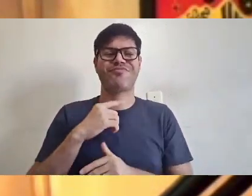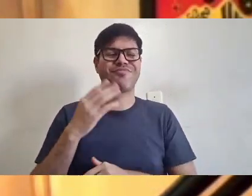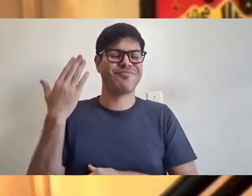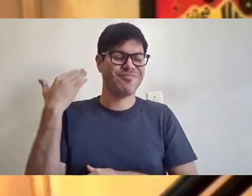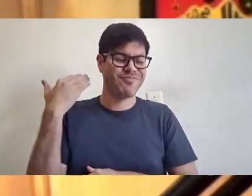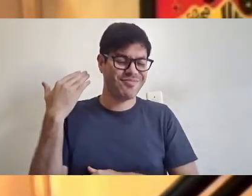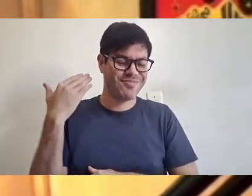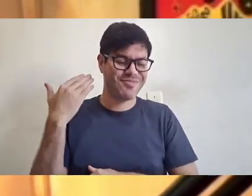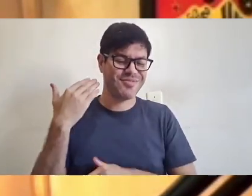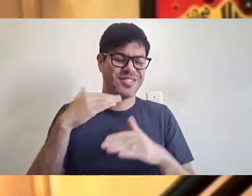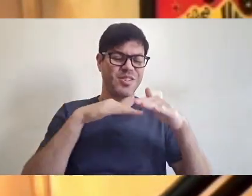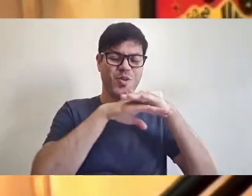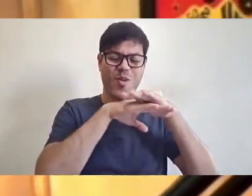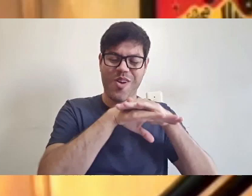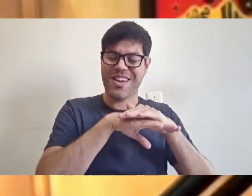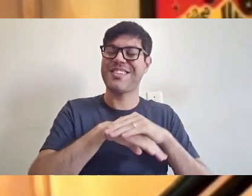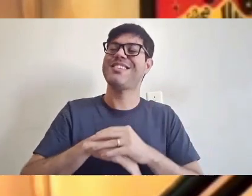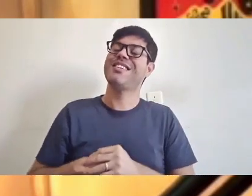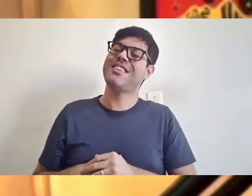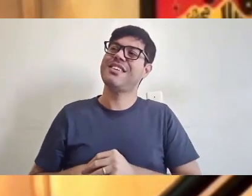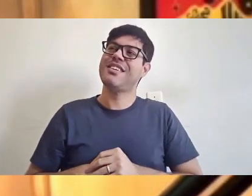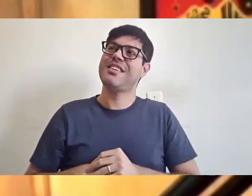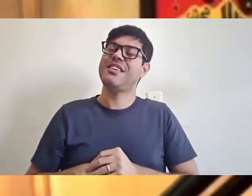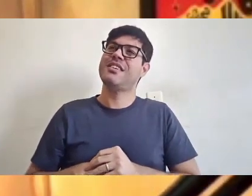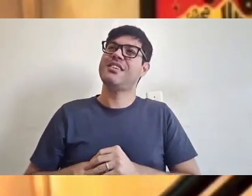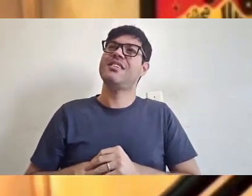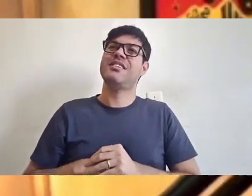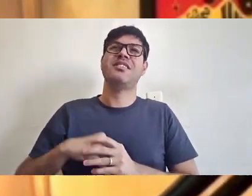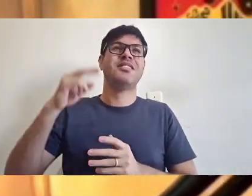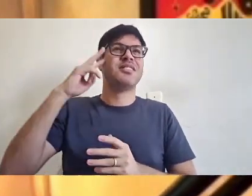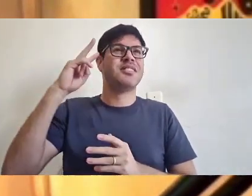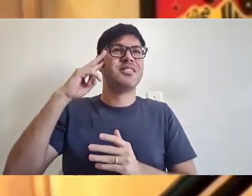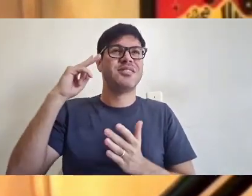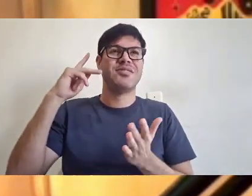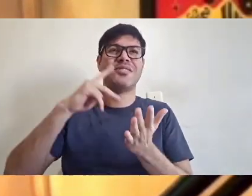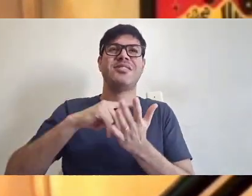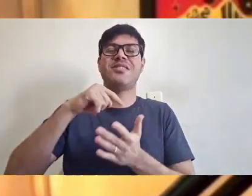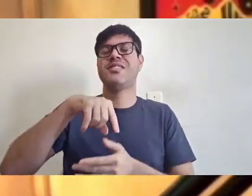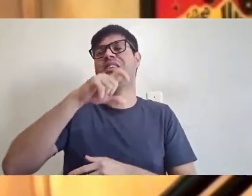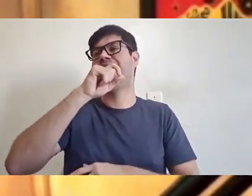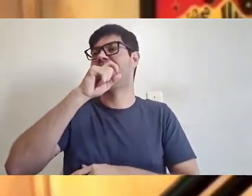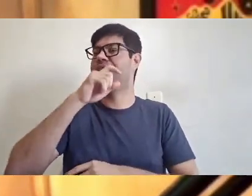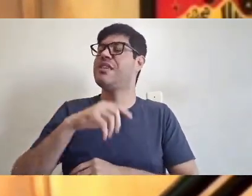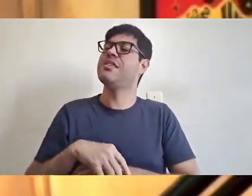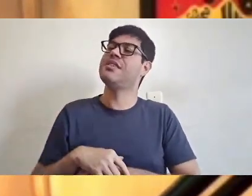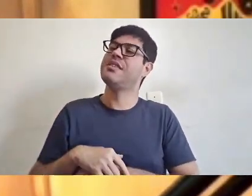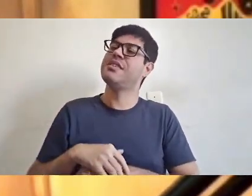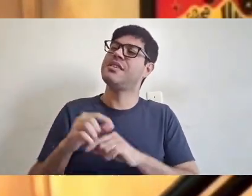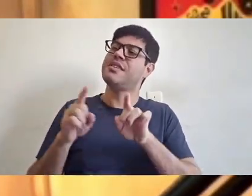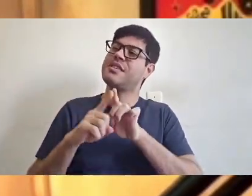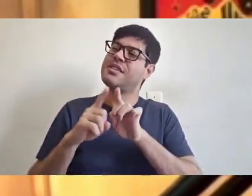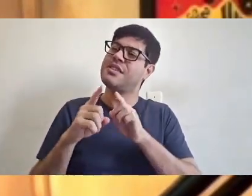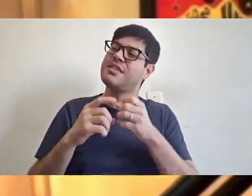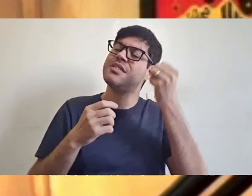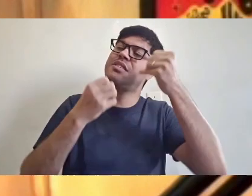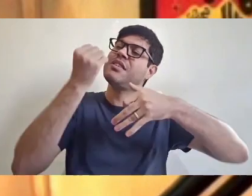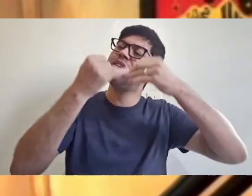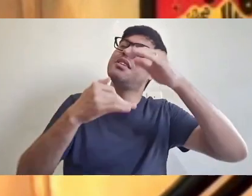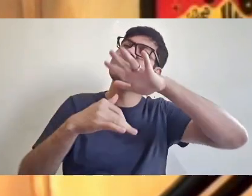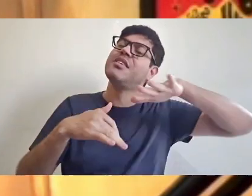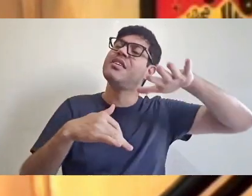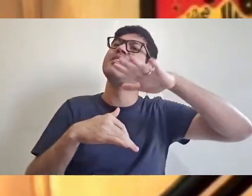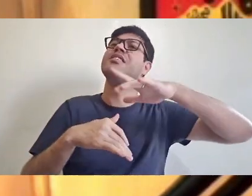tenho, porque é uma coisa que fez parte da história de Araras, que dirigiu, que deu as diretrizes para a cidade,